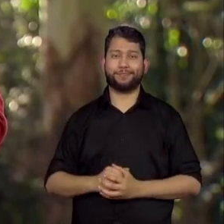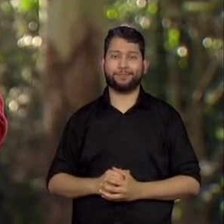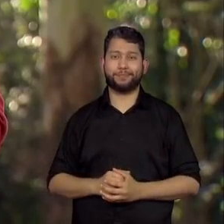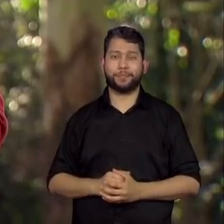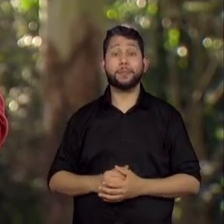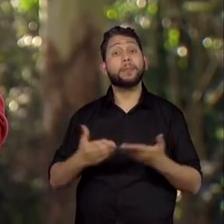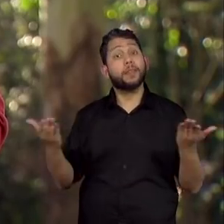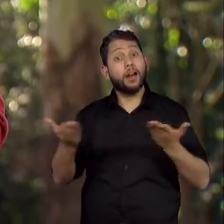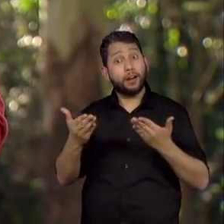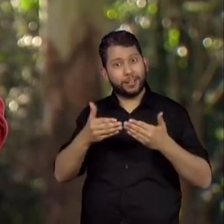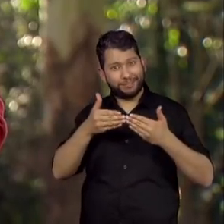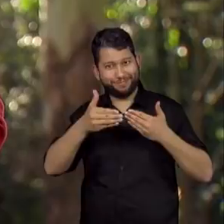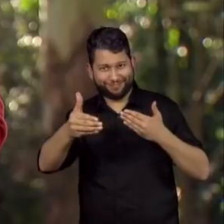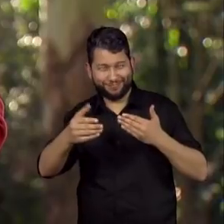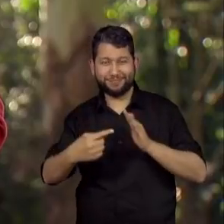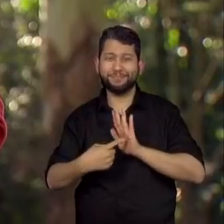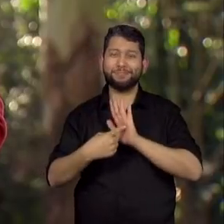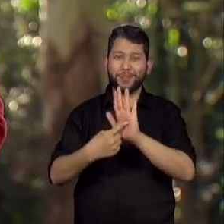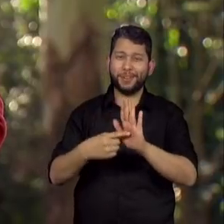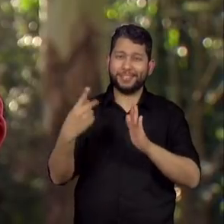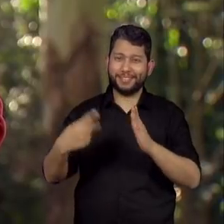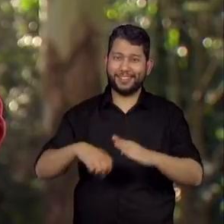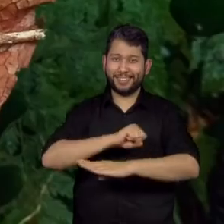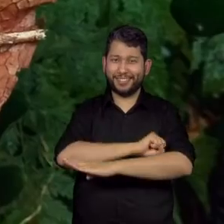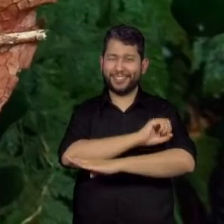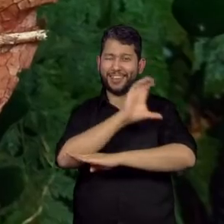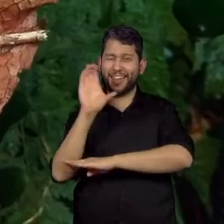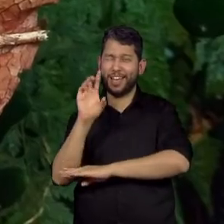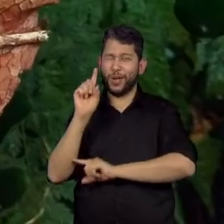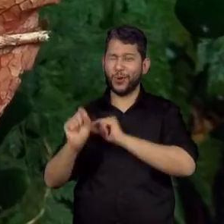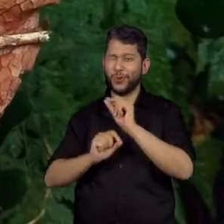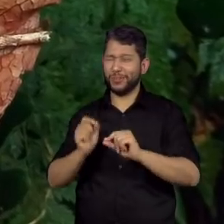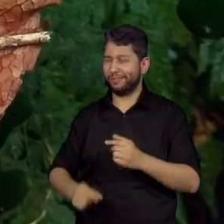E veja daqui a pouco aqui no Repórter Eco.